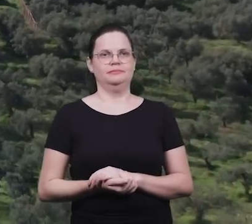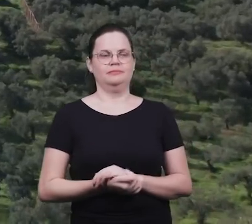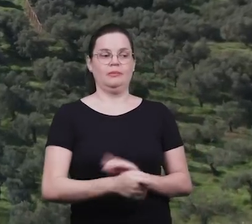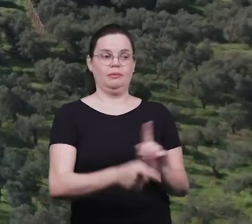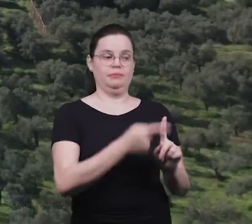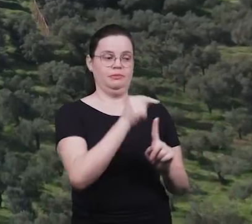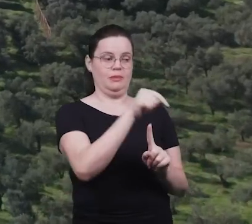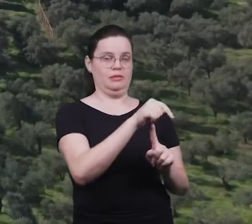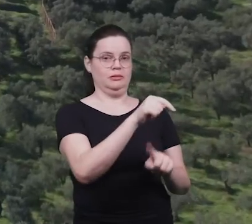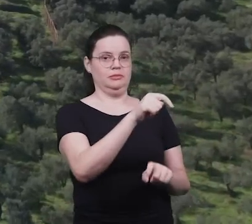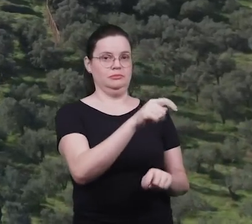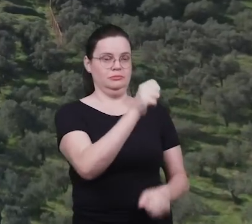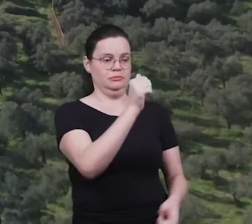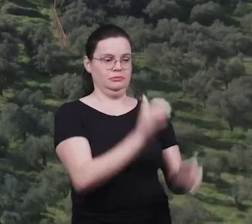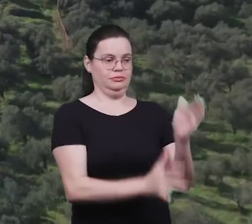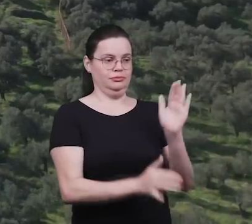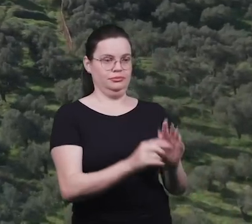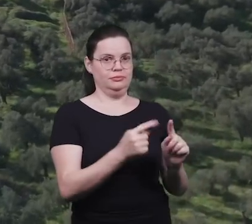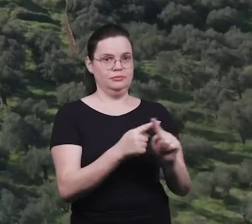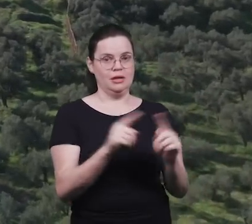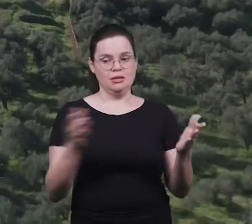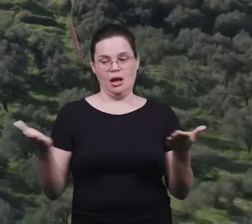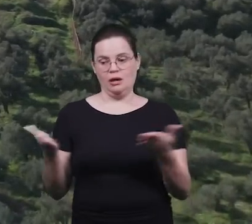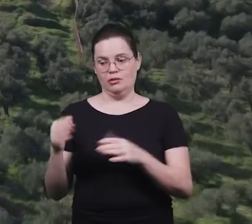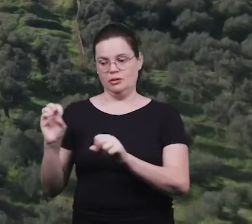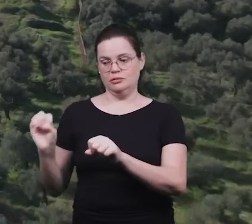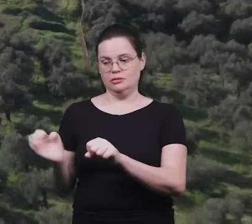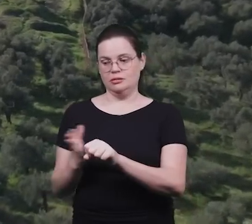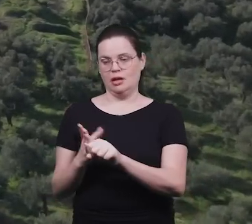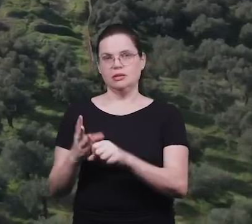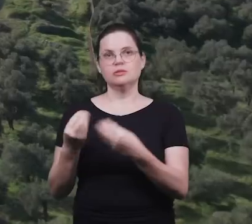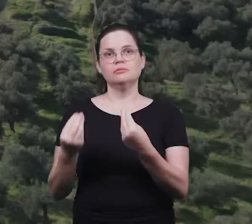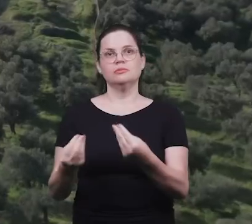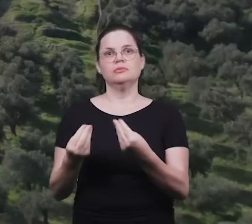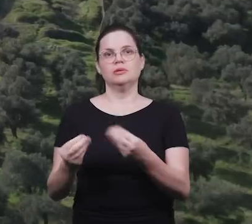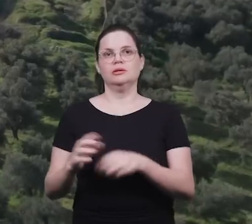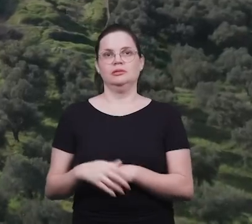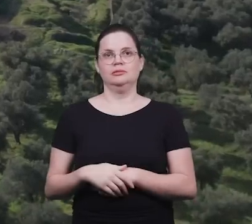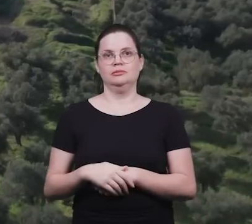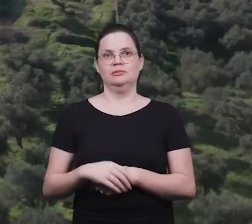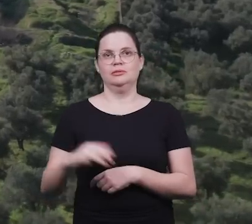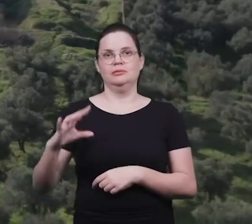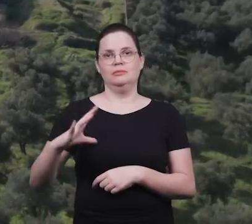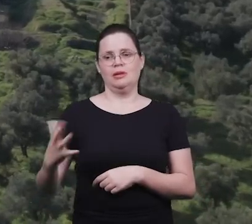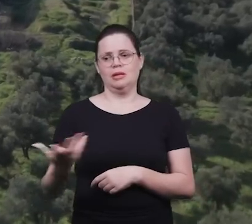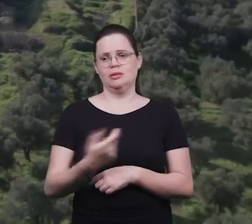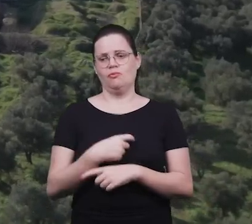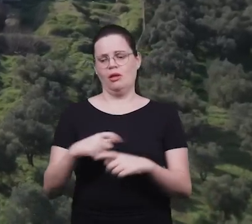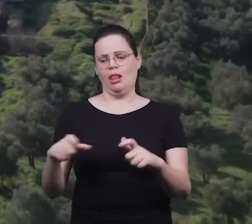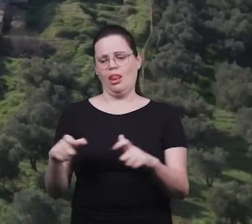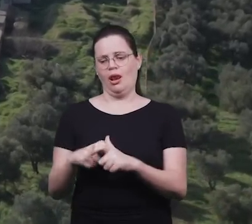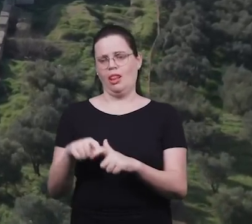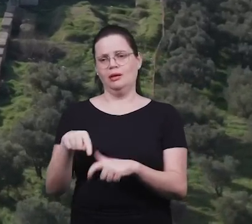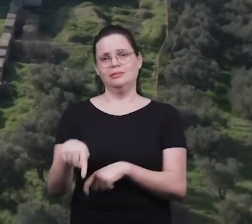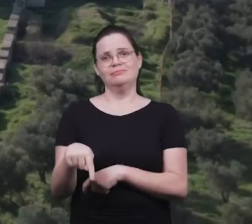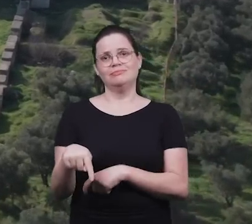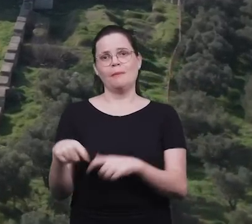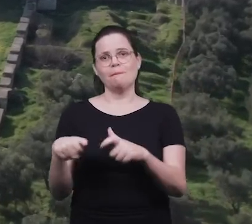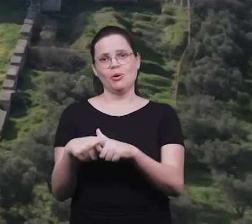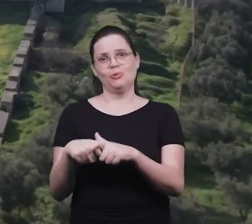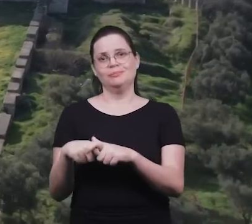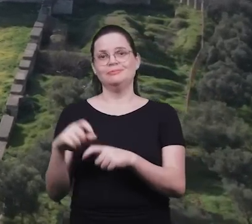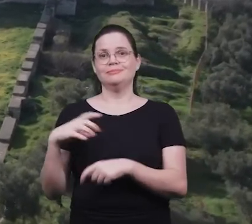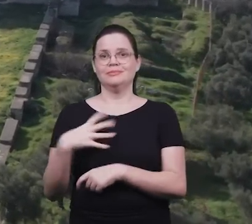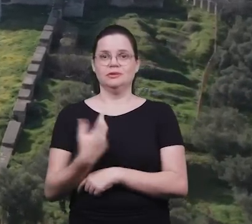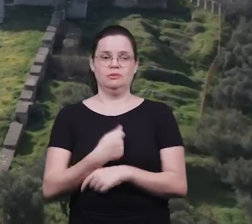agora? Para salvar um pouco do que está perdido já. Um cristianismo que se acabou, que não